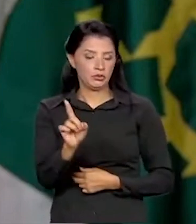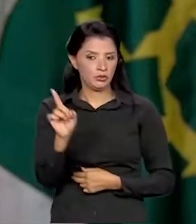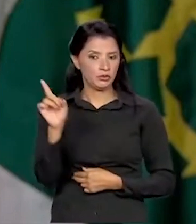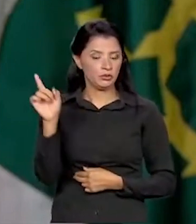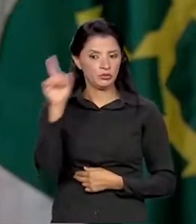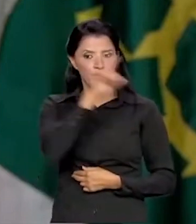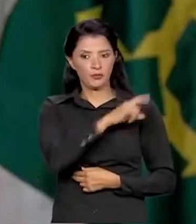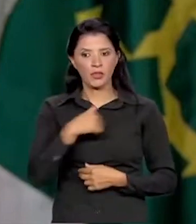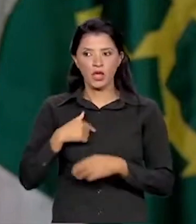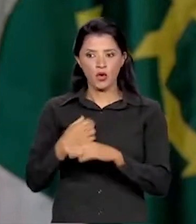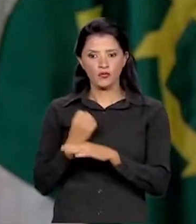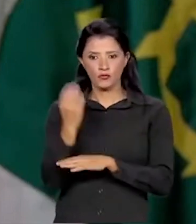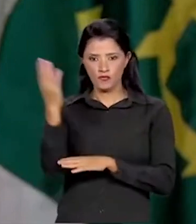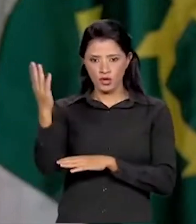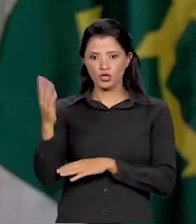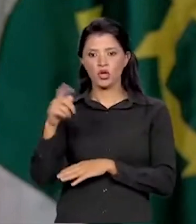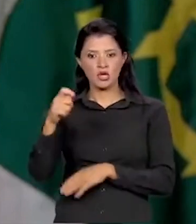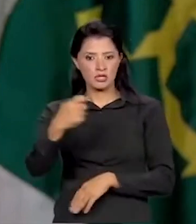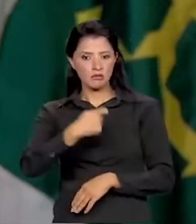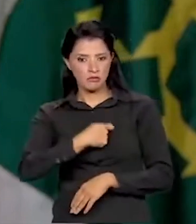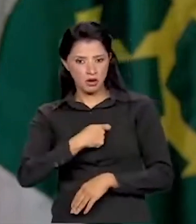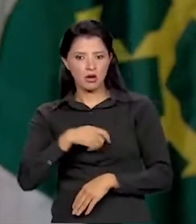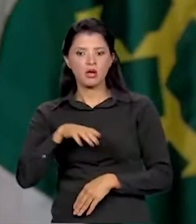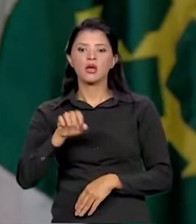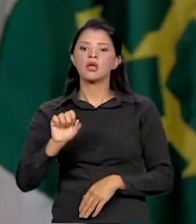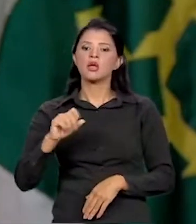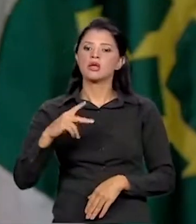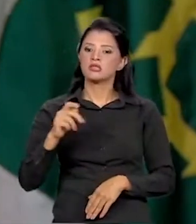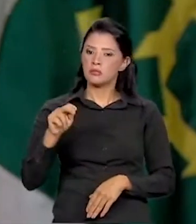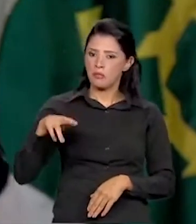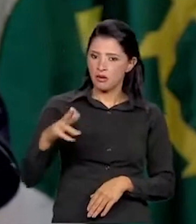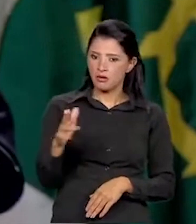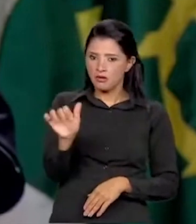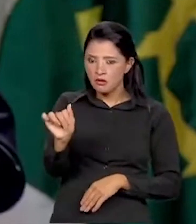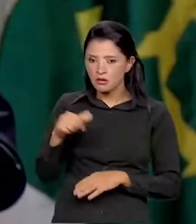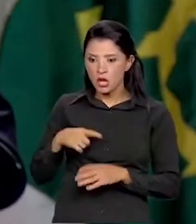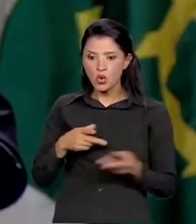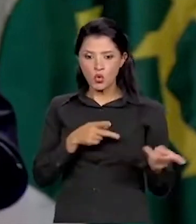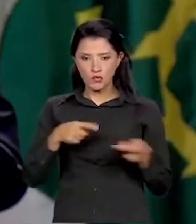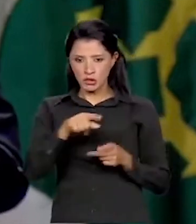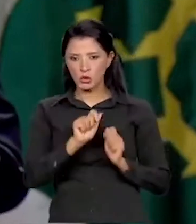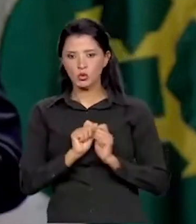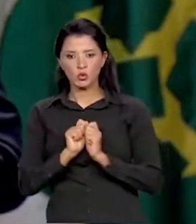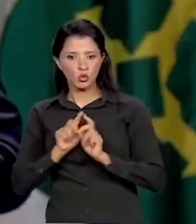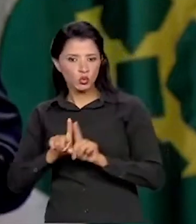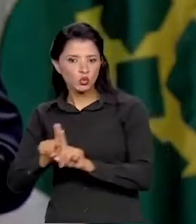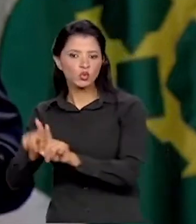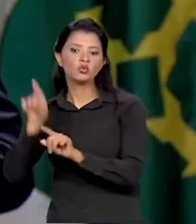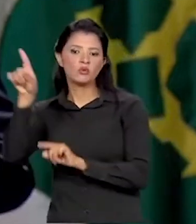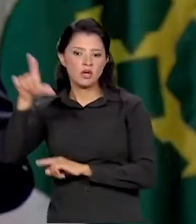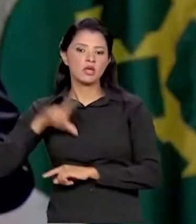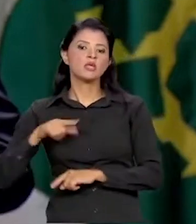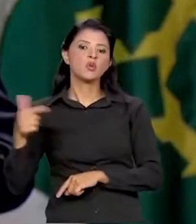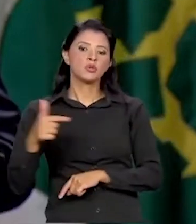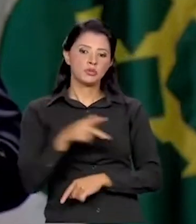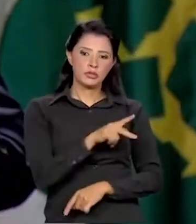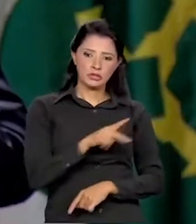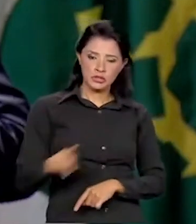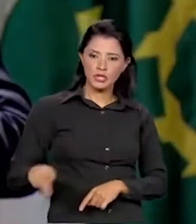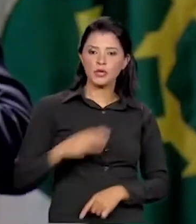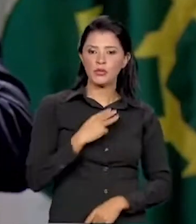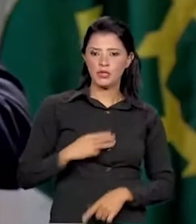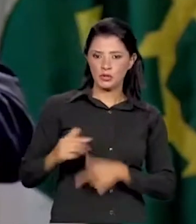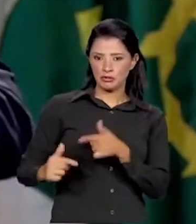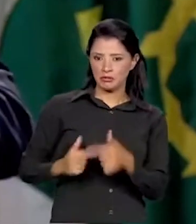eu tô indo para a Espanha, inclusive, convidei o Marinho para ir para a Espanha, porque lá tem uma vice-presidenta que é ministra